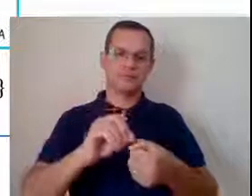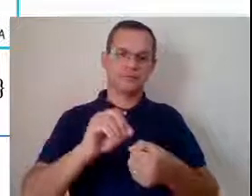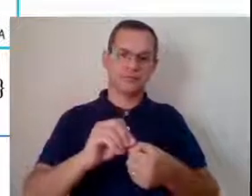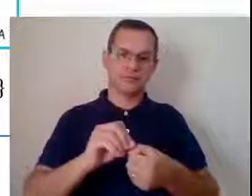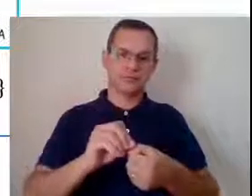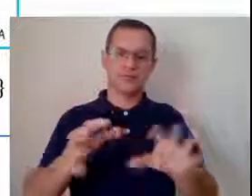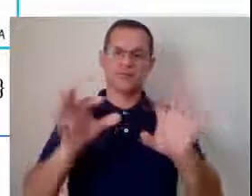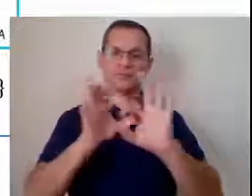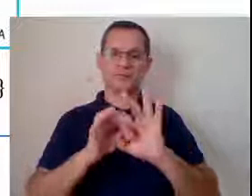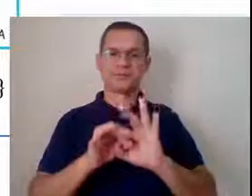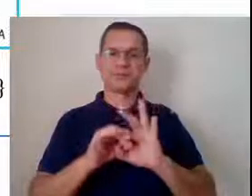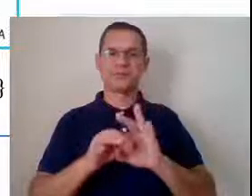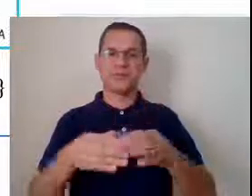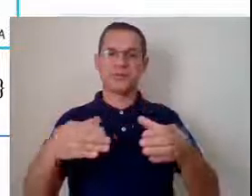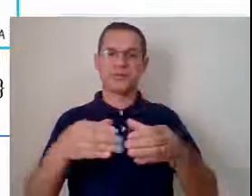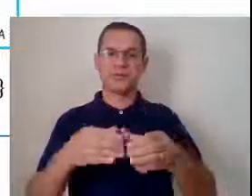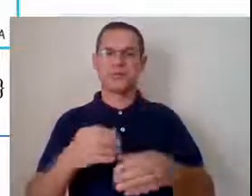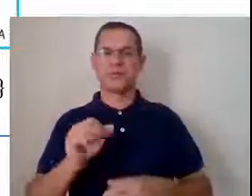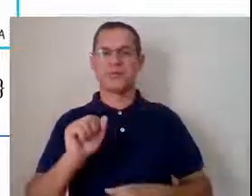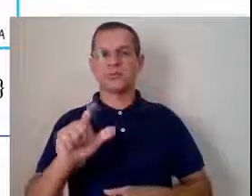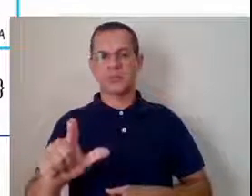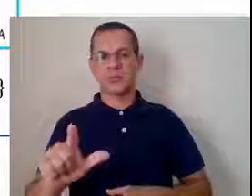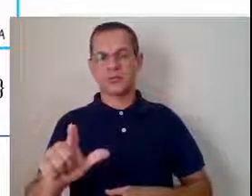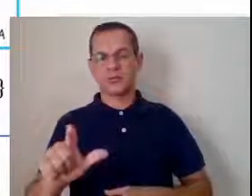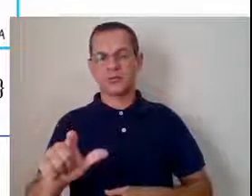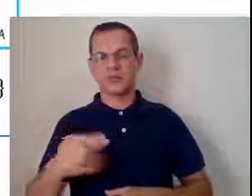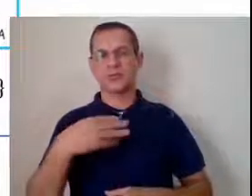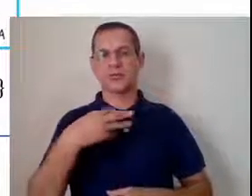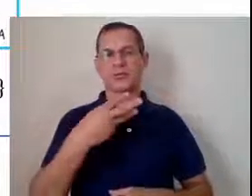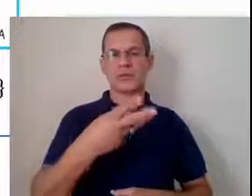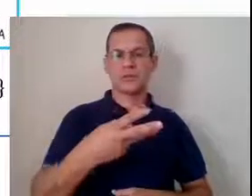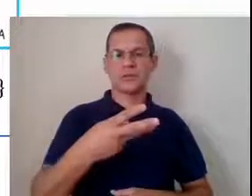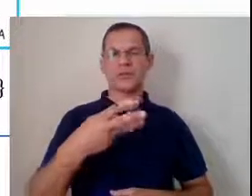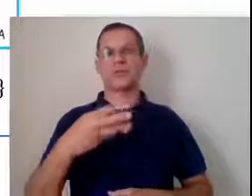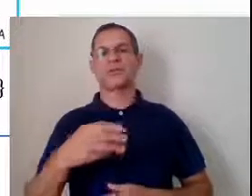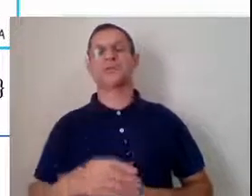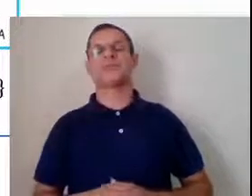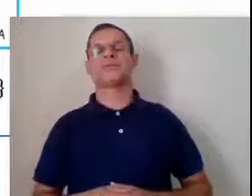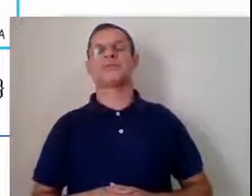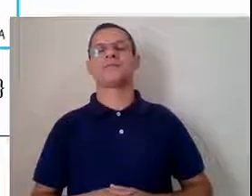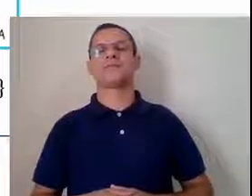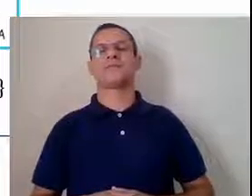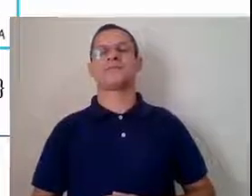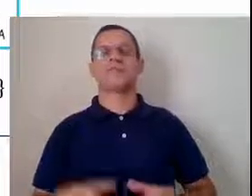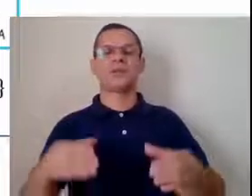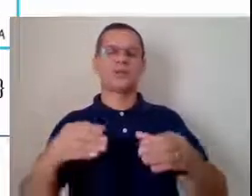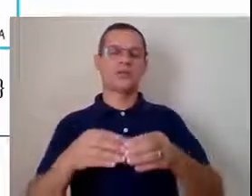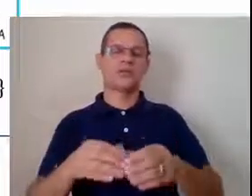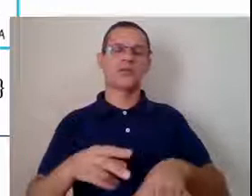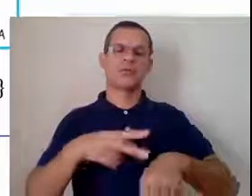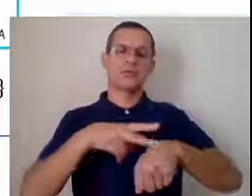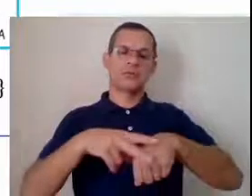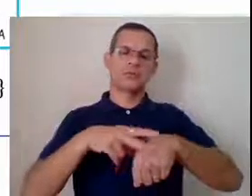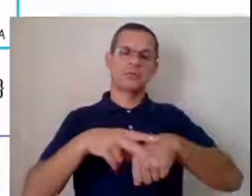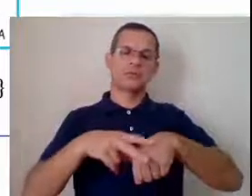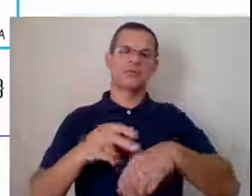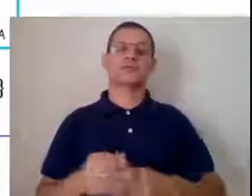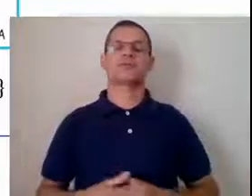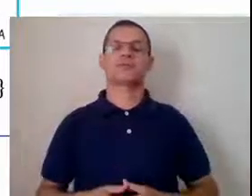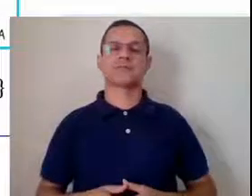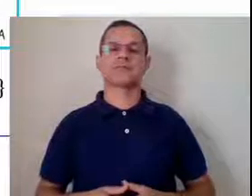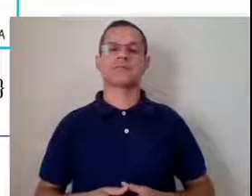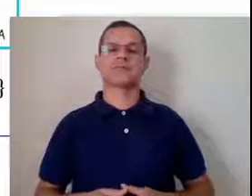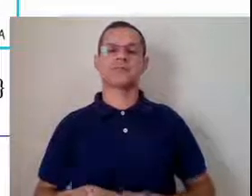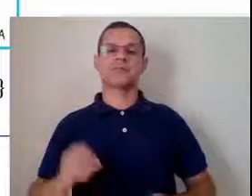um relacionamento com o conjunto azul. Então, o 3 do conjunto verde